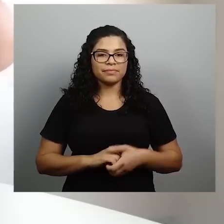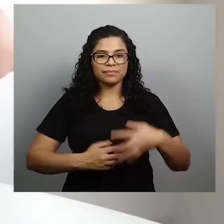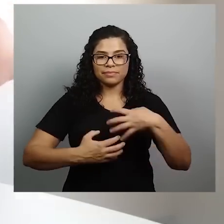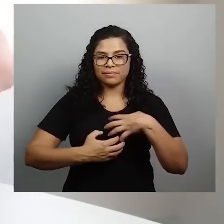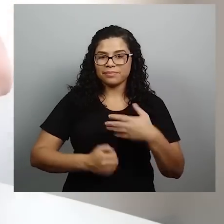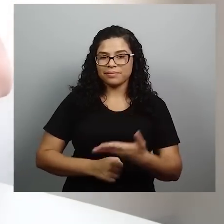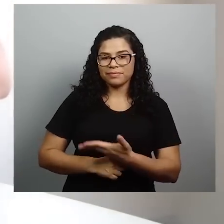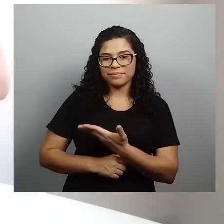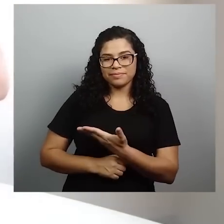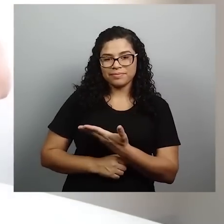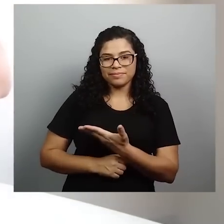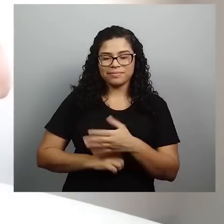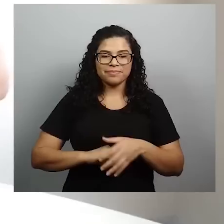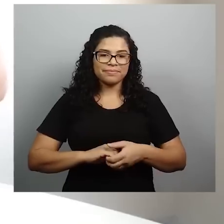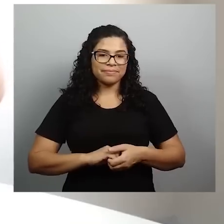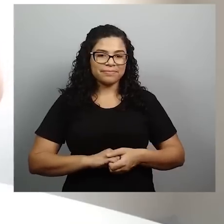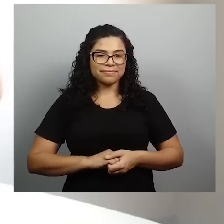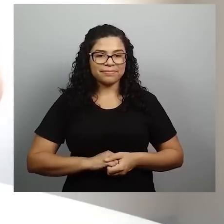fixando